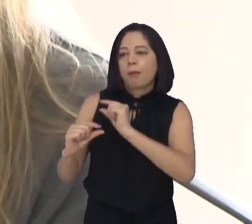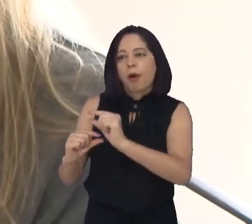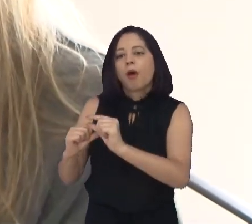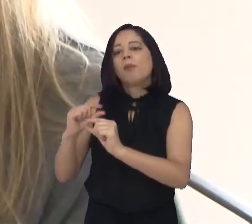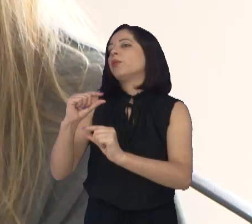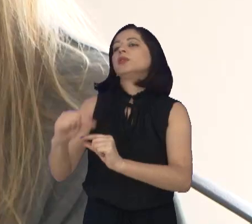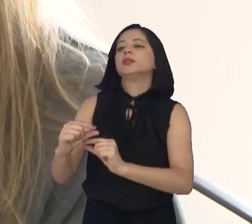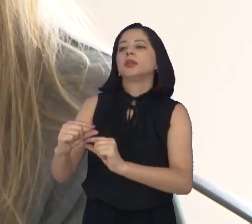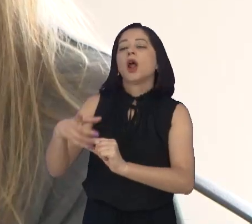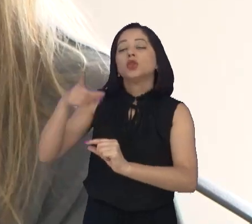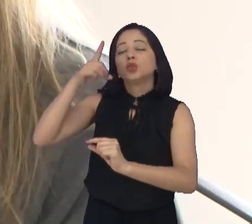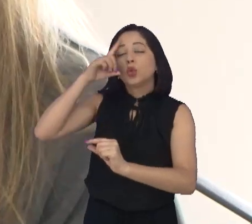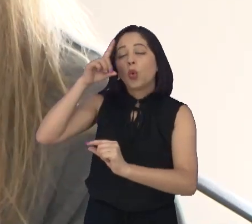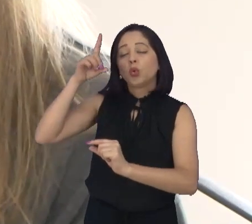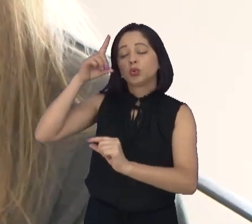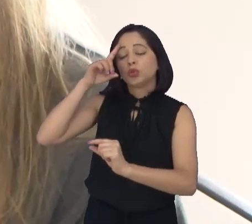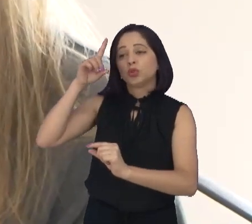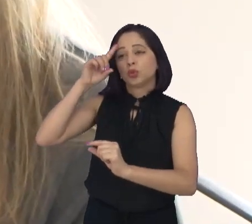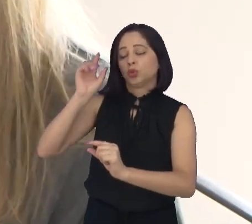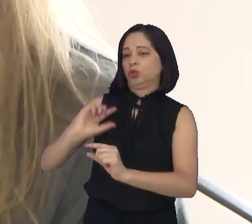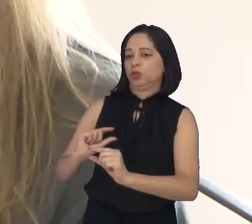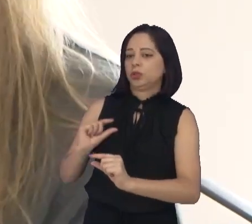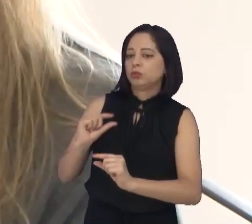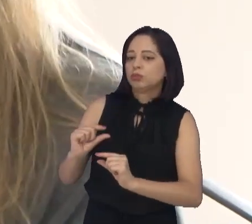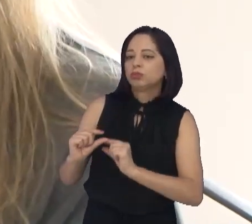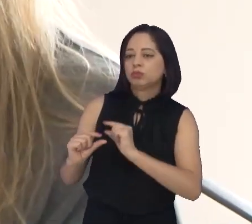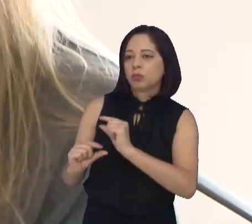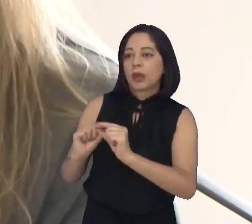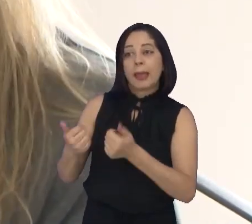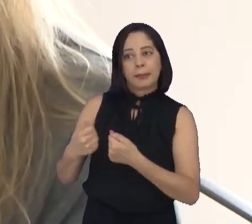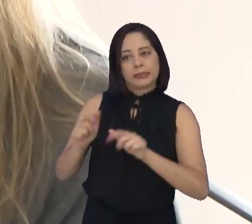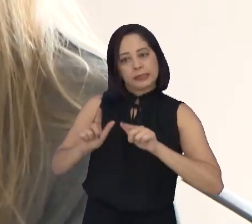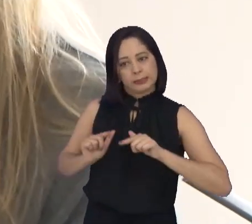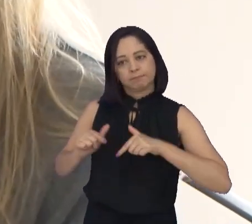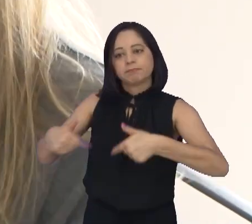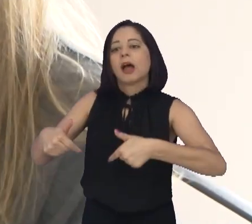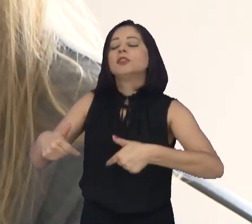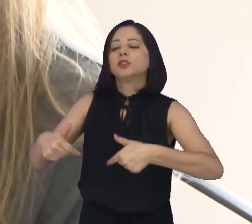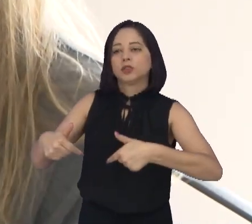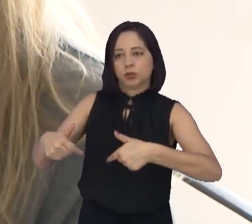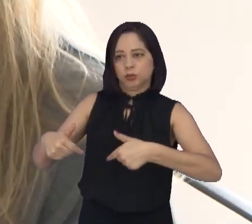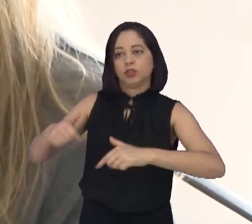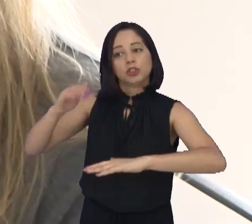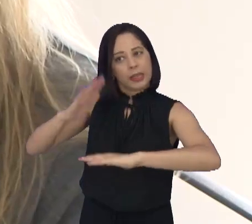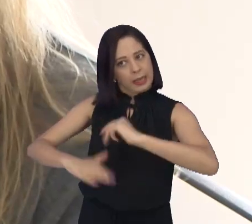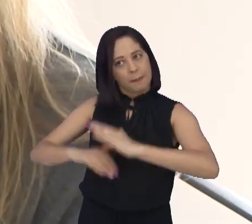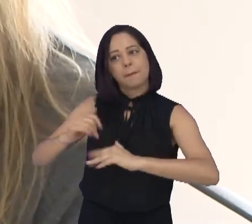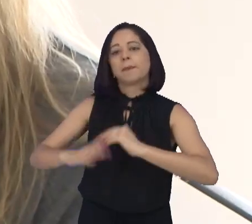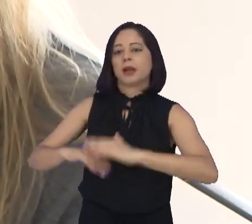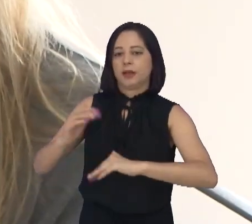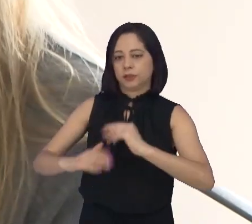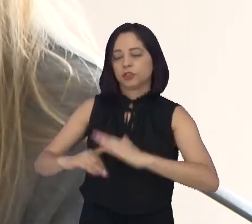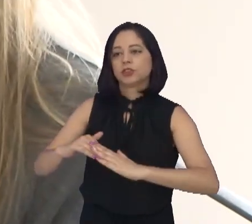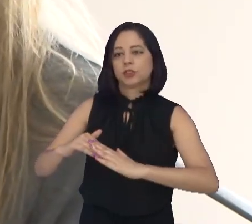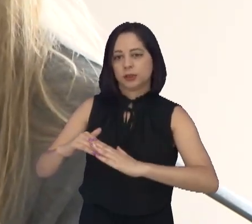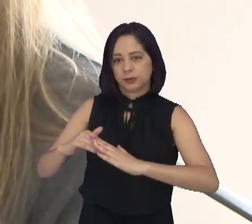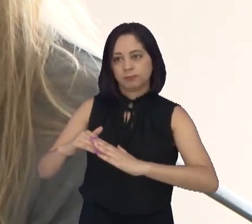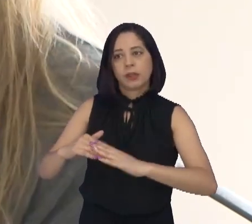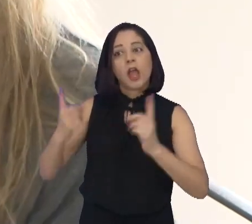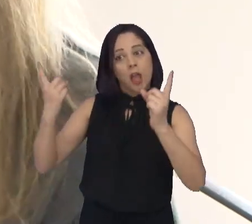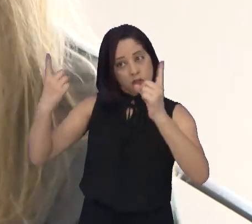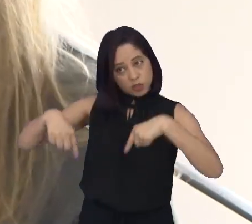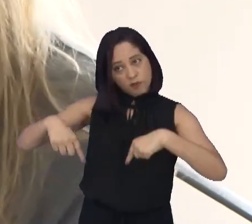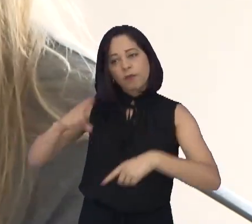é uma decisão que precisa de ação prática, então mesmo que seja bastante